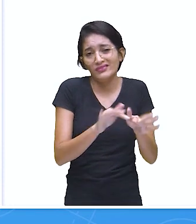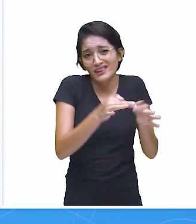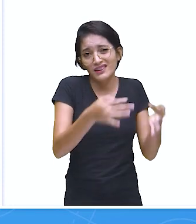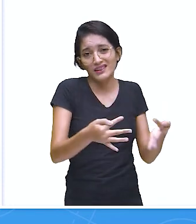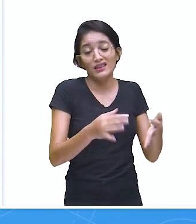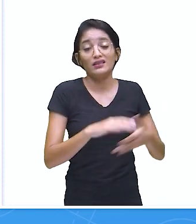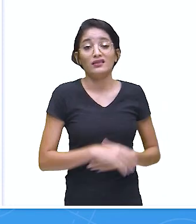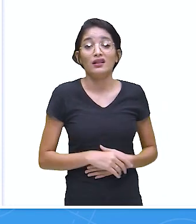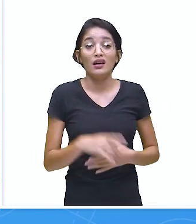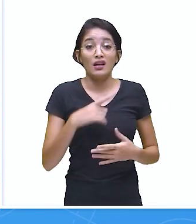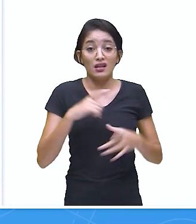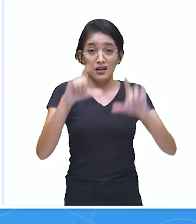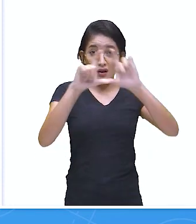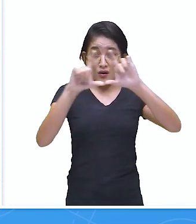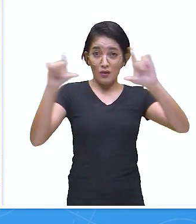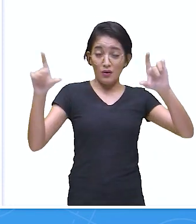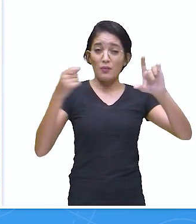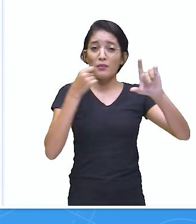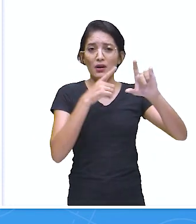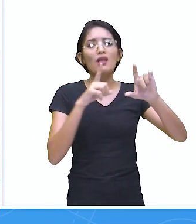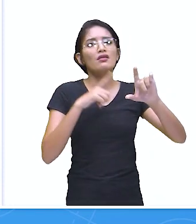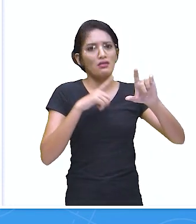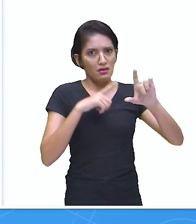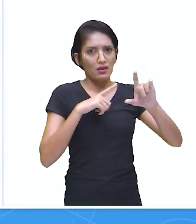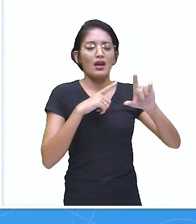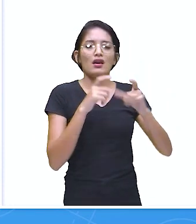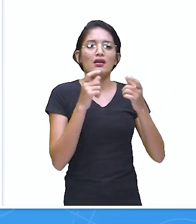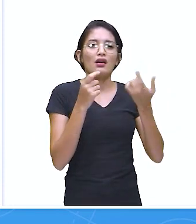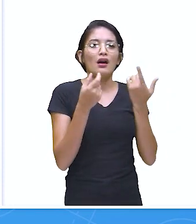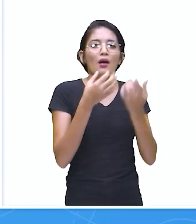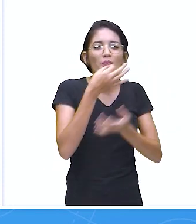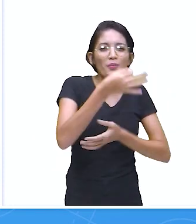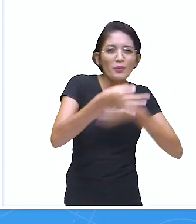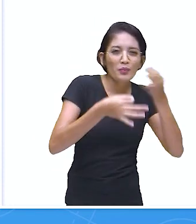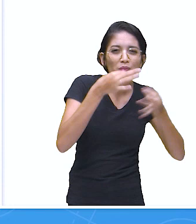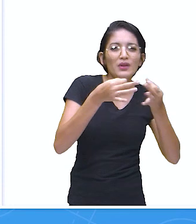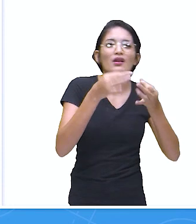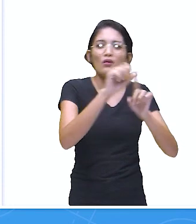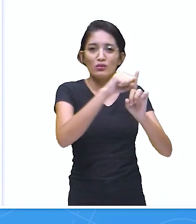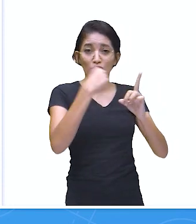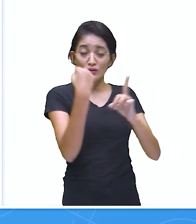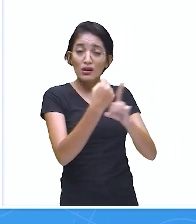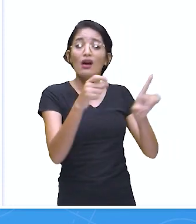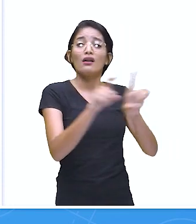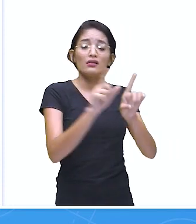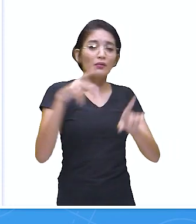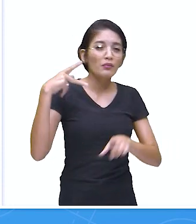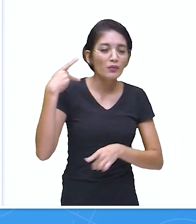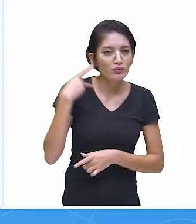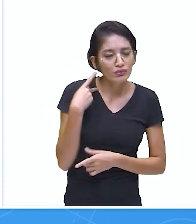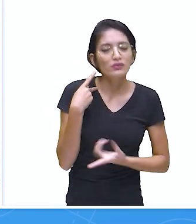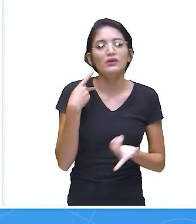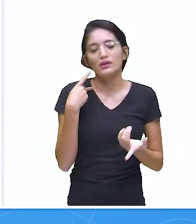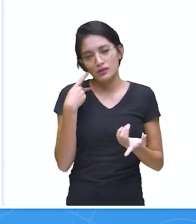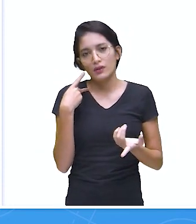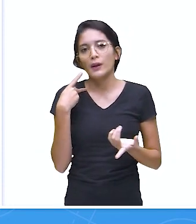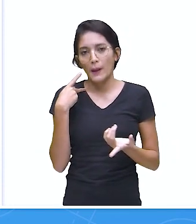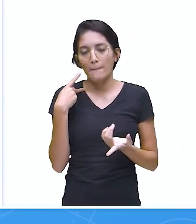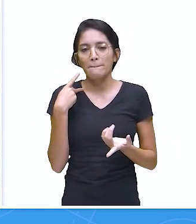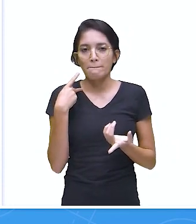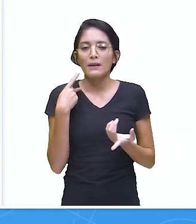há sempre na charge essa crítica social. Há a crítica política também, a crítica